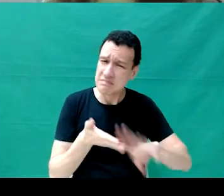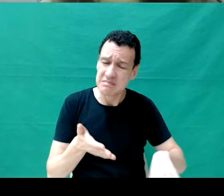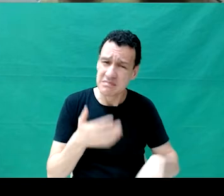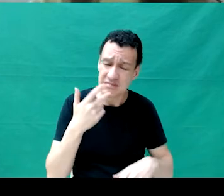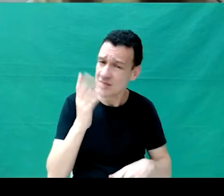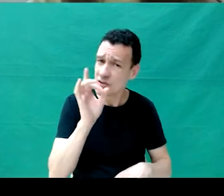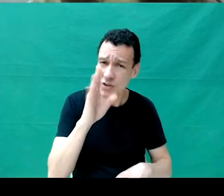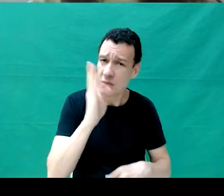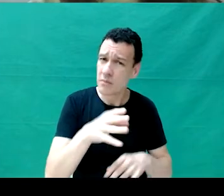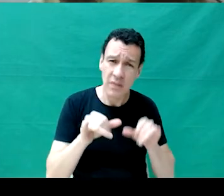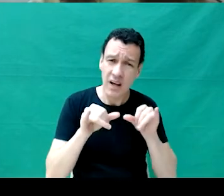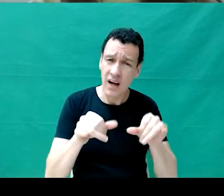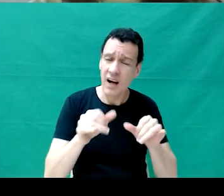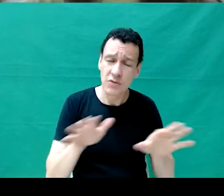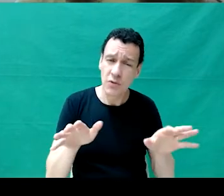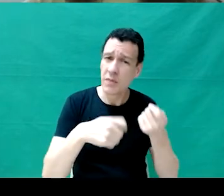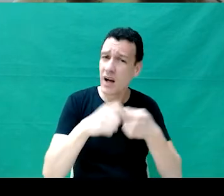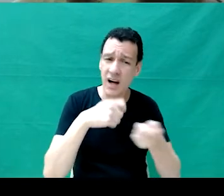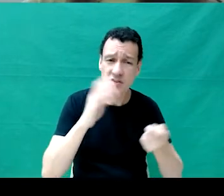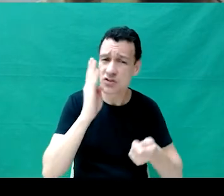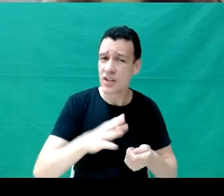Tem também, né, assim, o